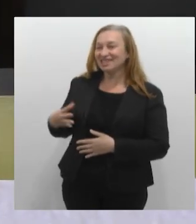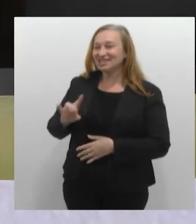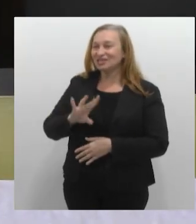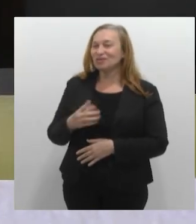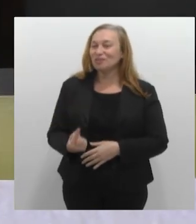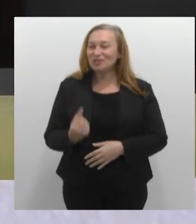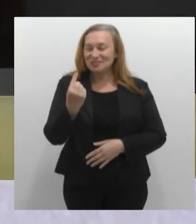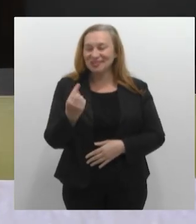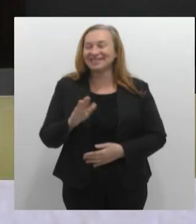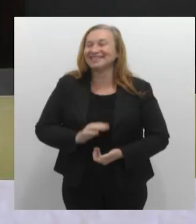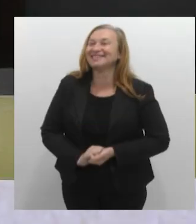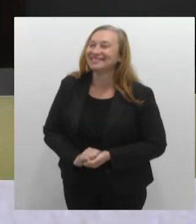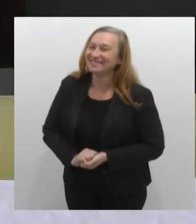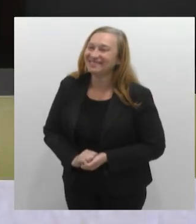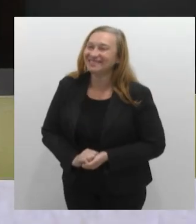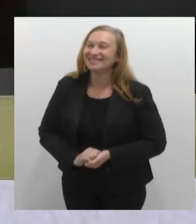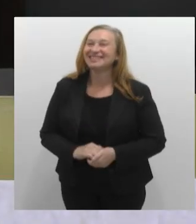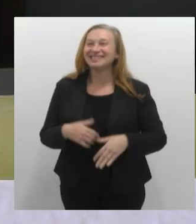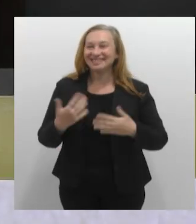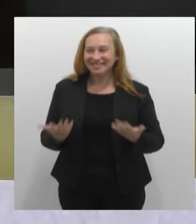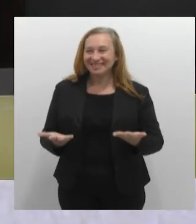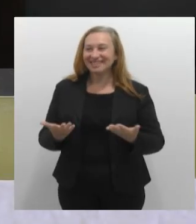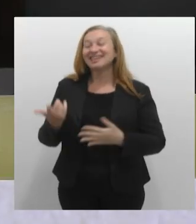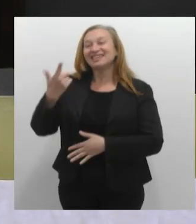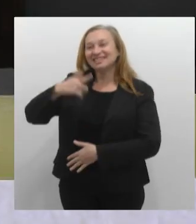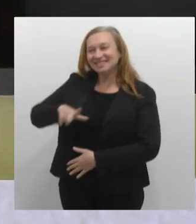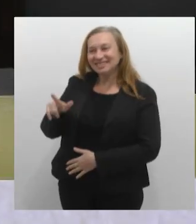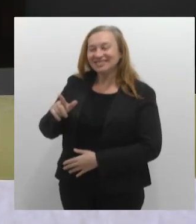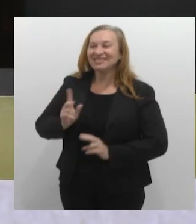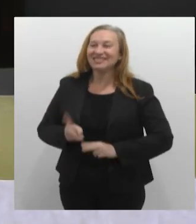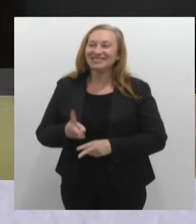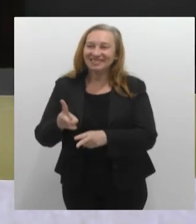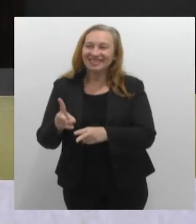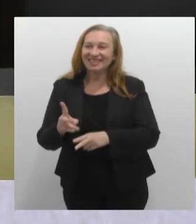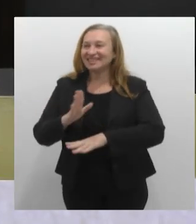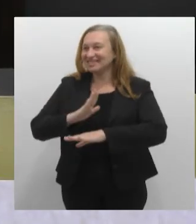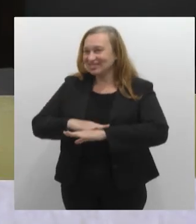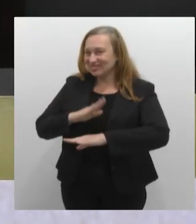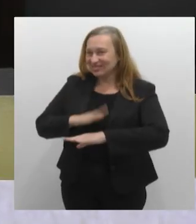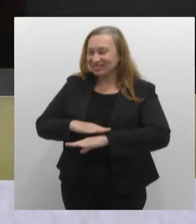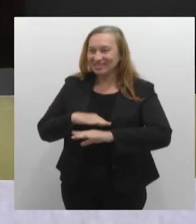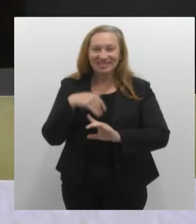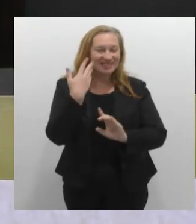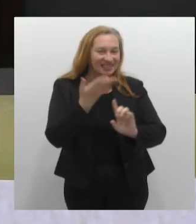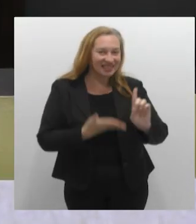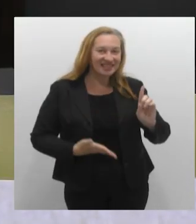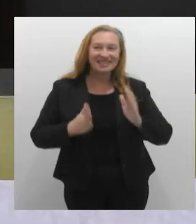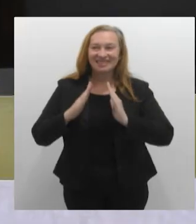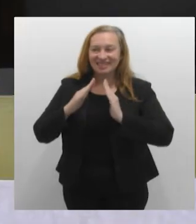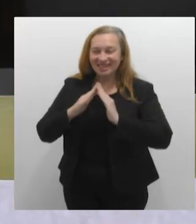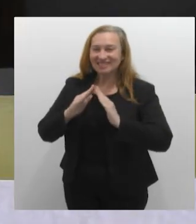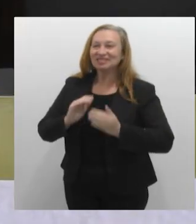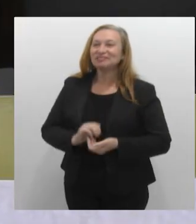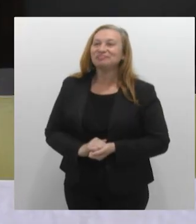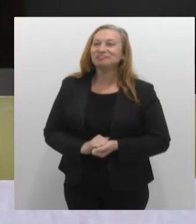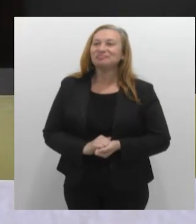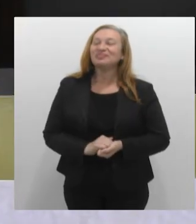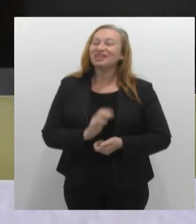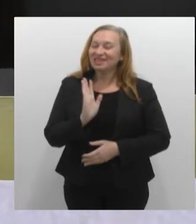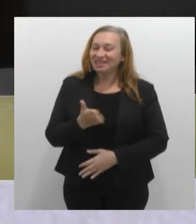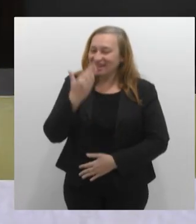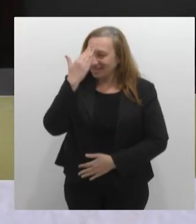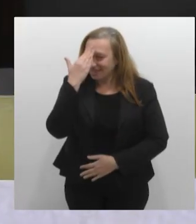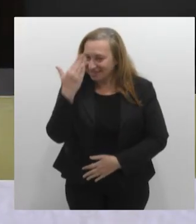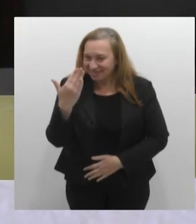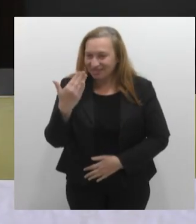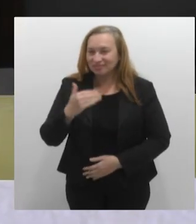Márcio. Então, mais uma vez, dando continuidade a este momento solene nesta casa, a quem já